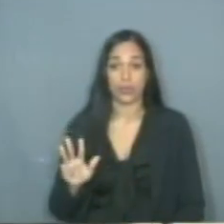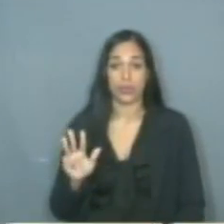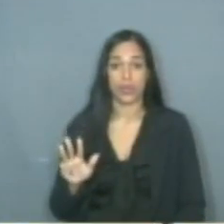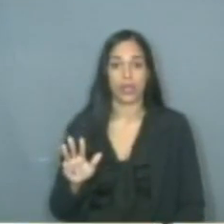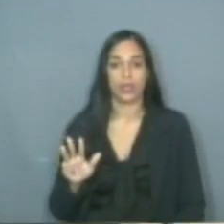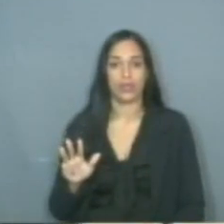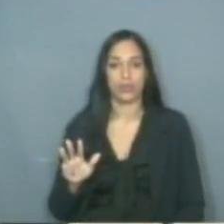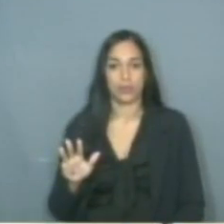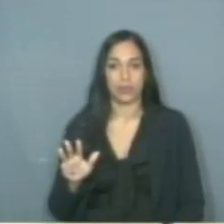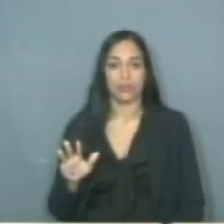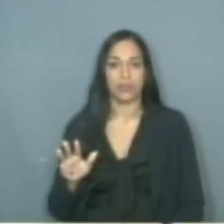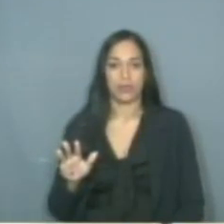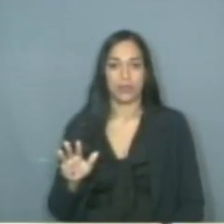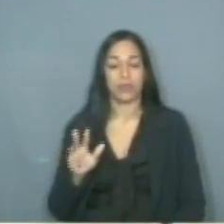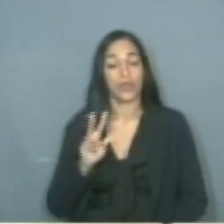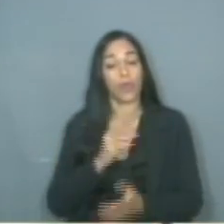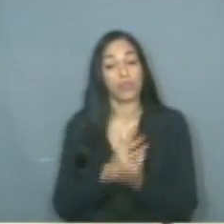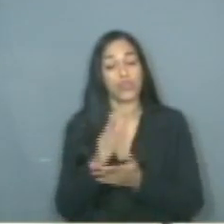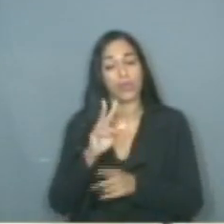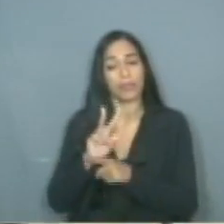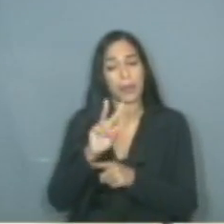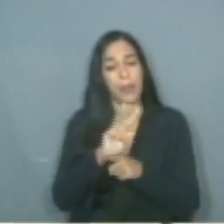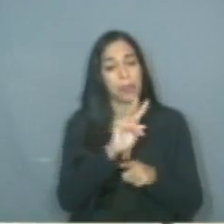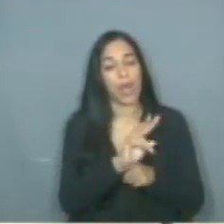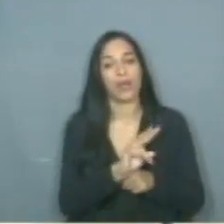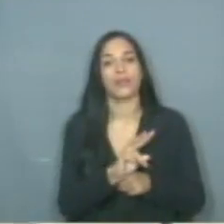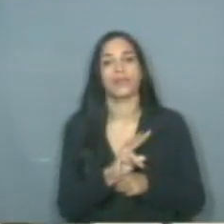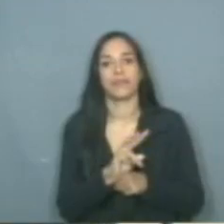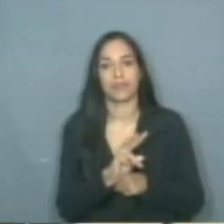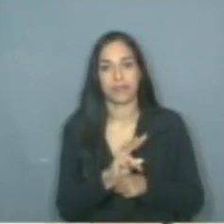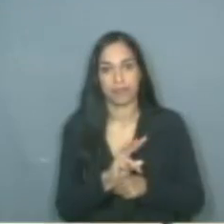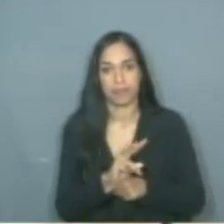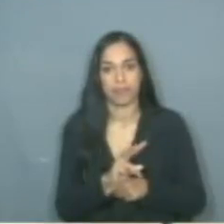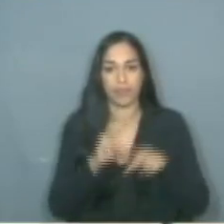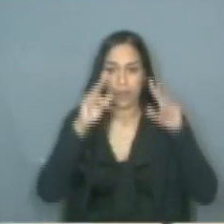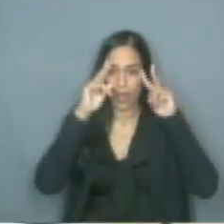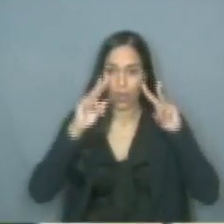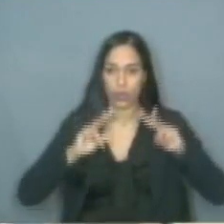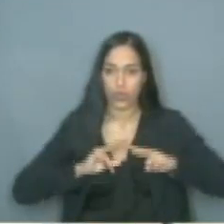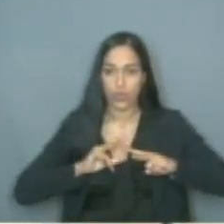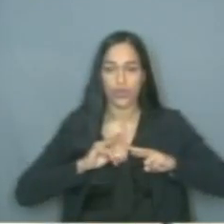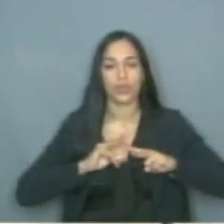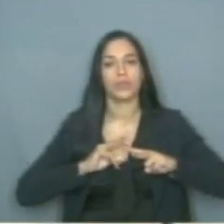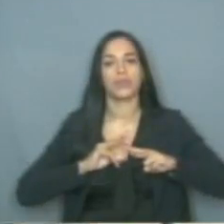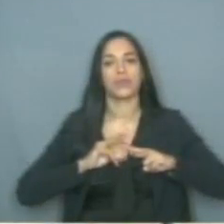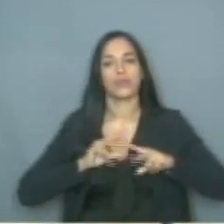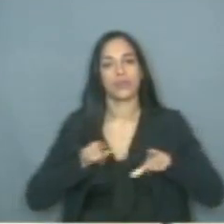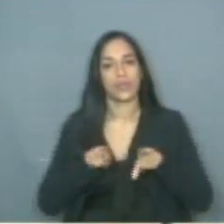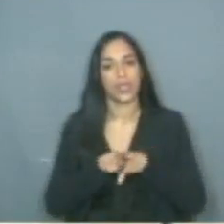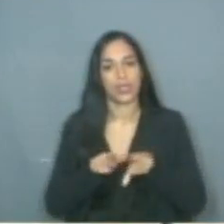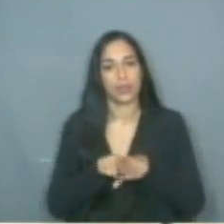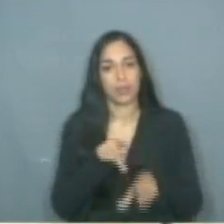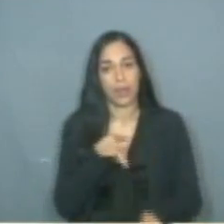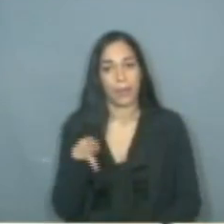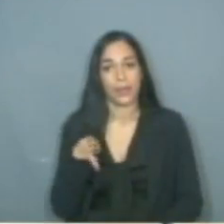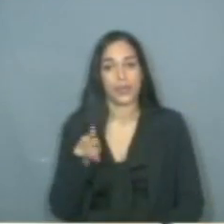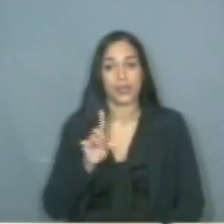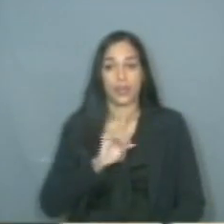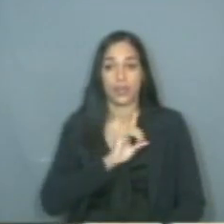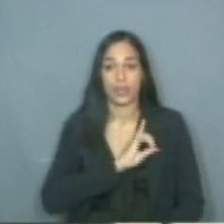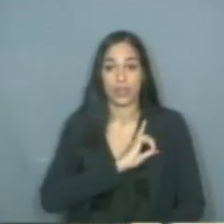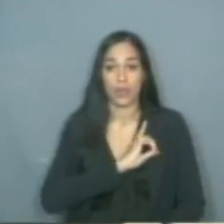esse processo passou a ser investigado. Foi graças à autonomia que foi dada à presidenta